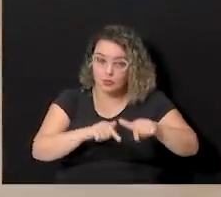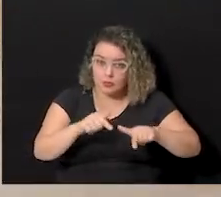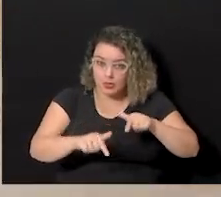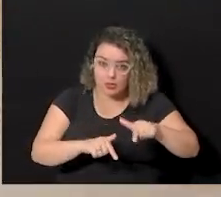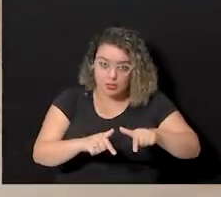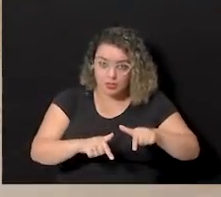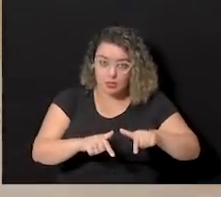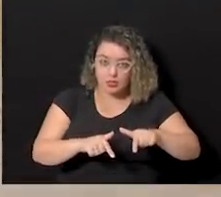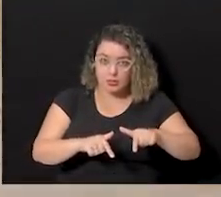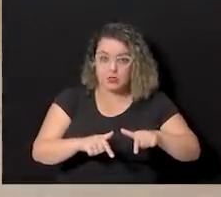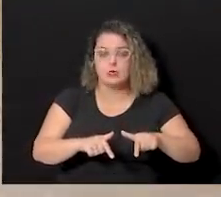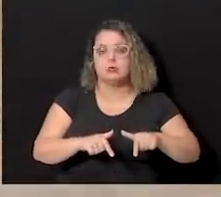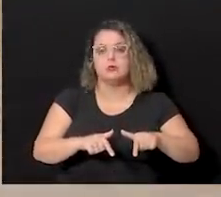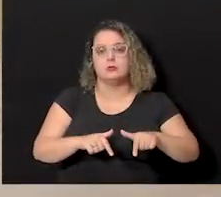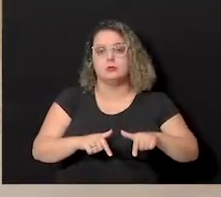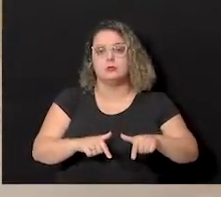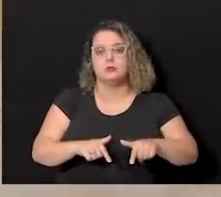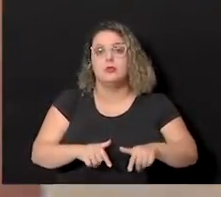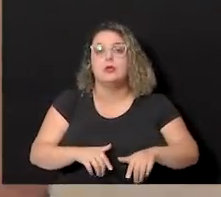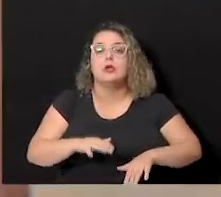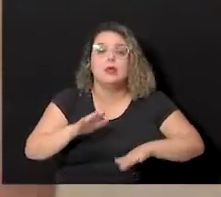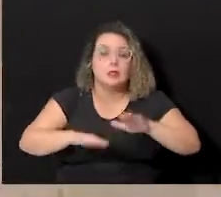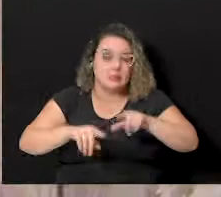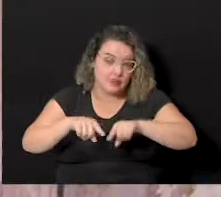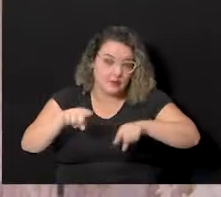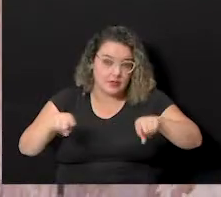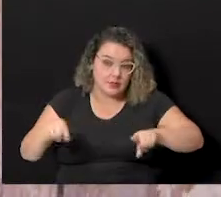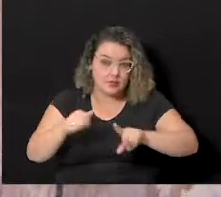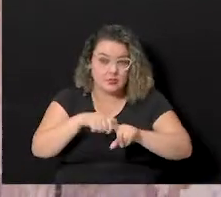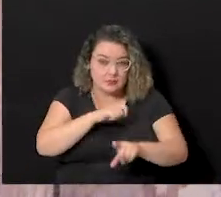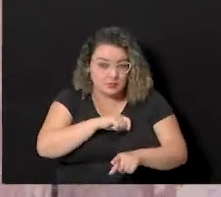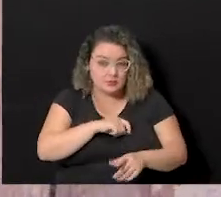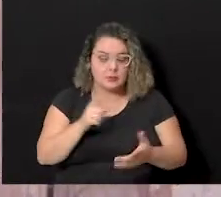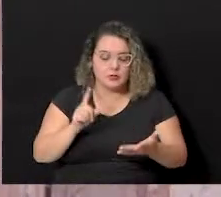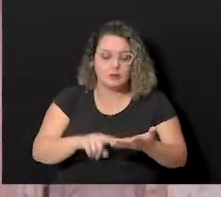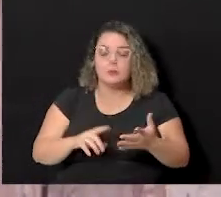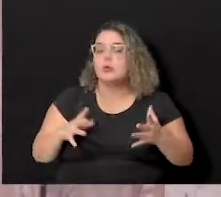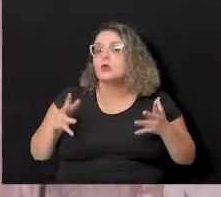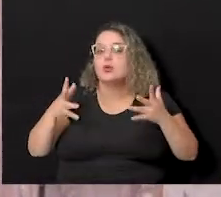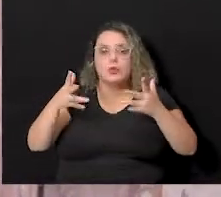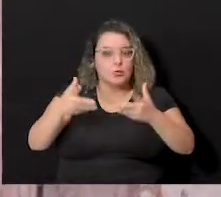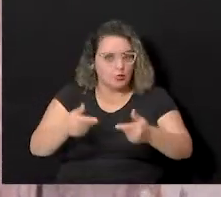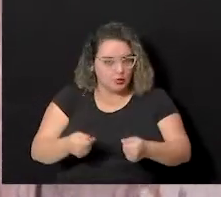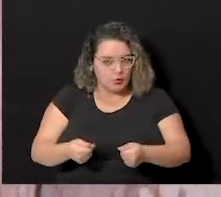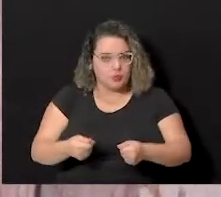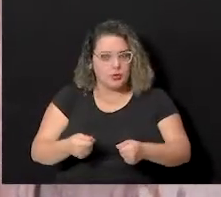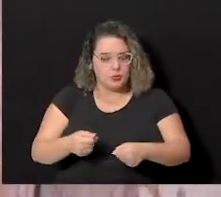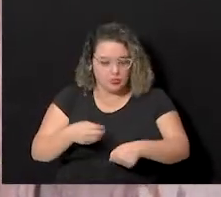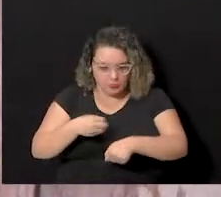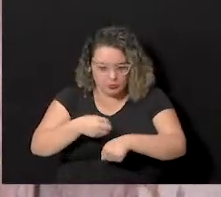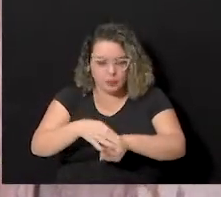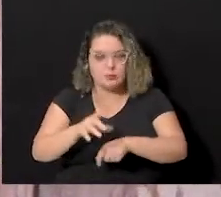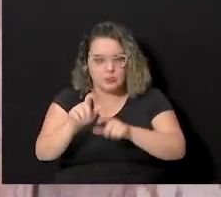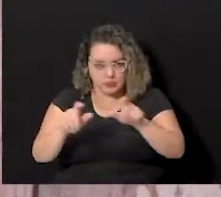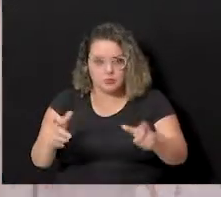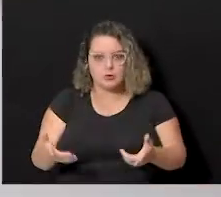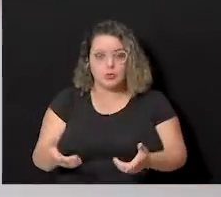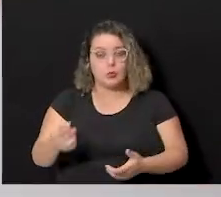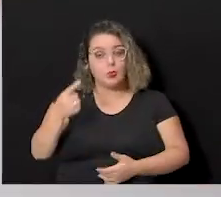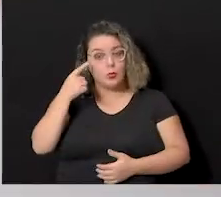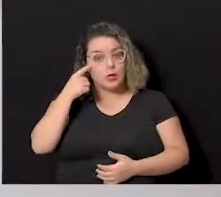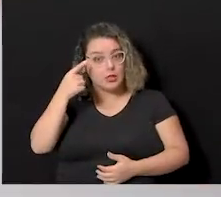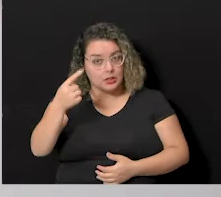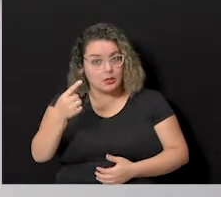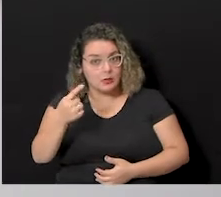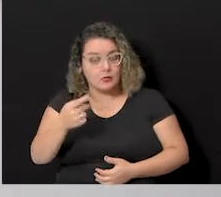emprego que tem alta atratividade no mercado, isso também muda a forma de calcular. Mas de forma geral, para servir de orientação para as